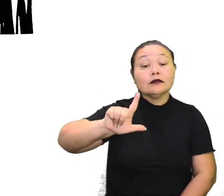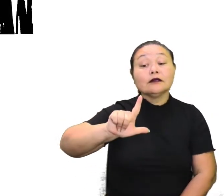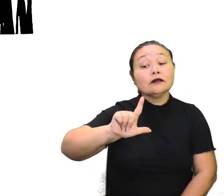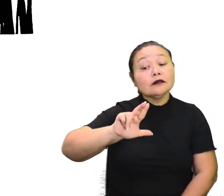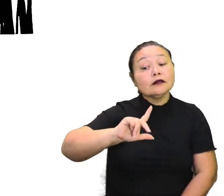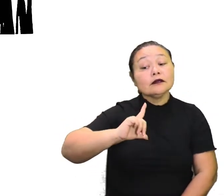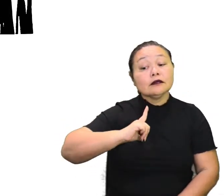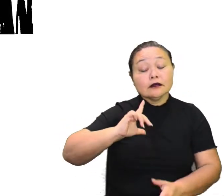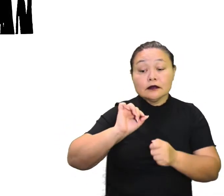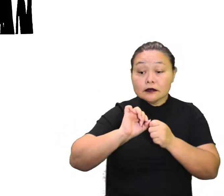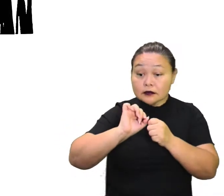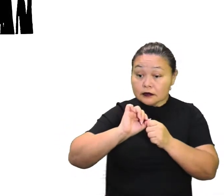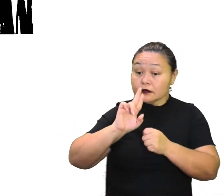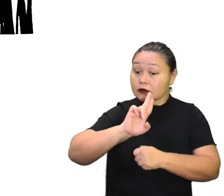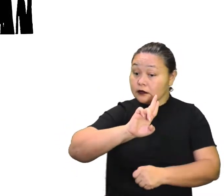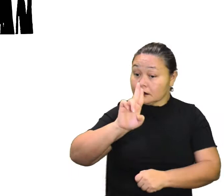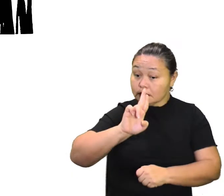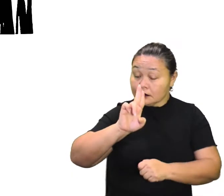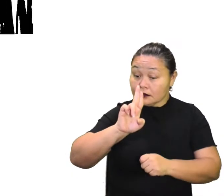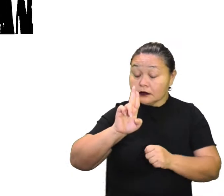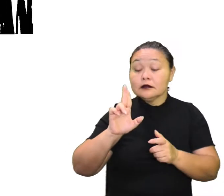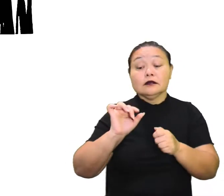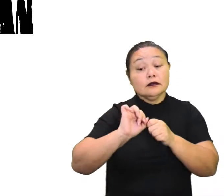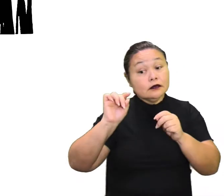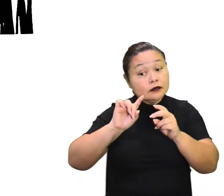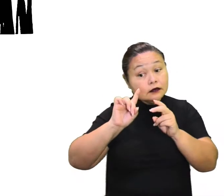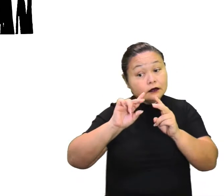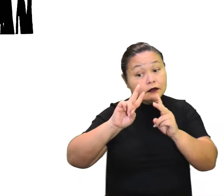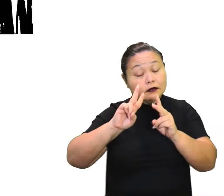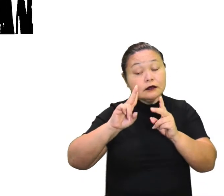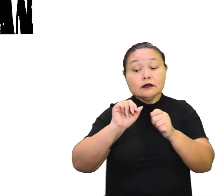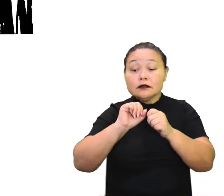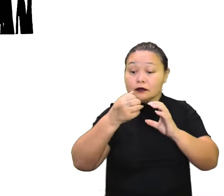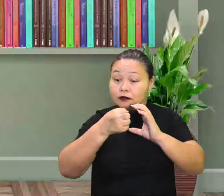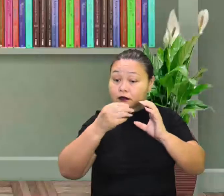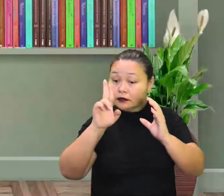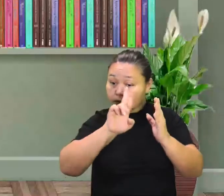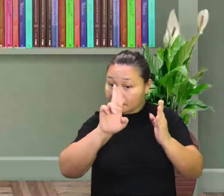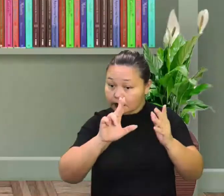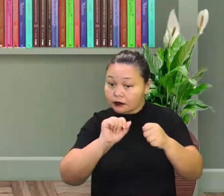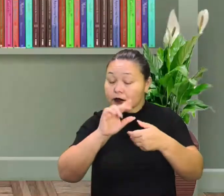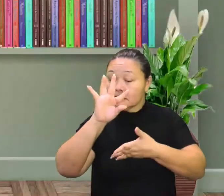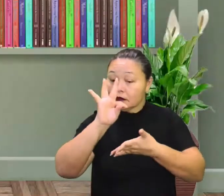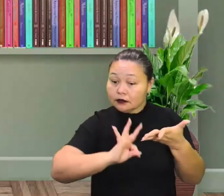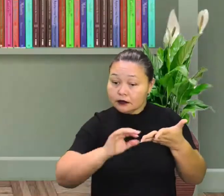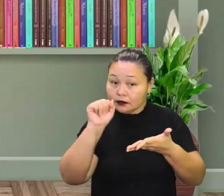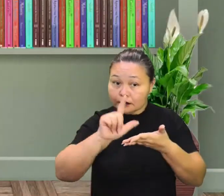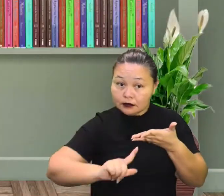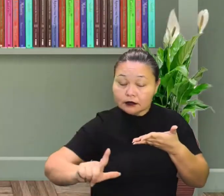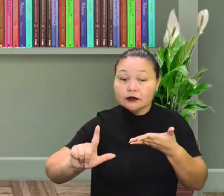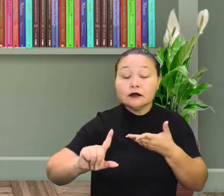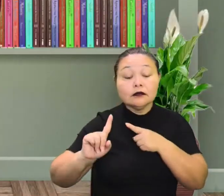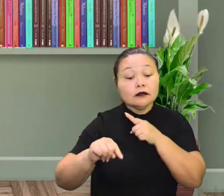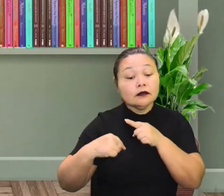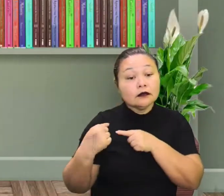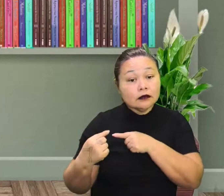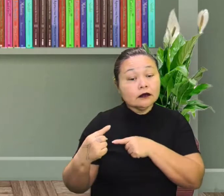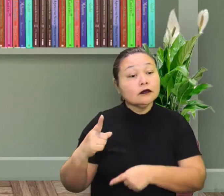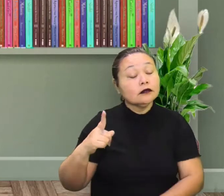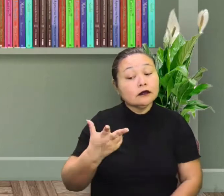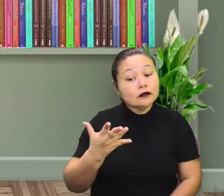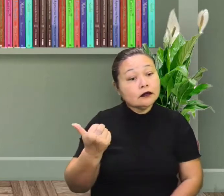é o nome macro, maior, é a caixa grande, é a categoria dos textos literários, beleza? Então,